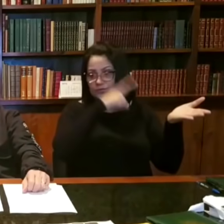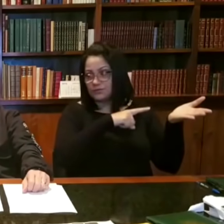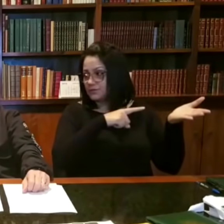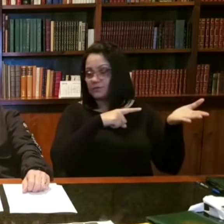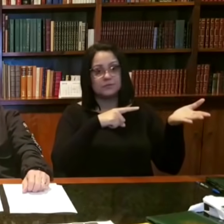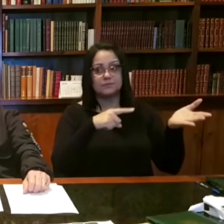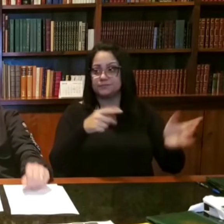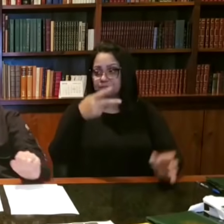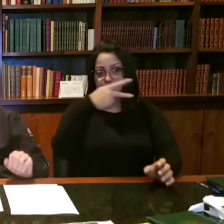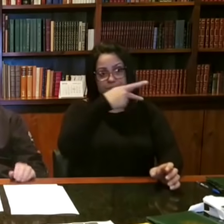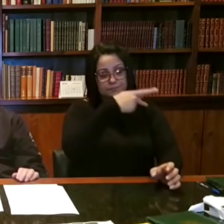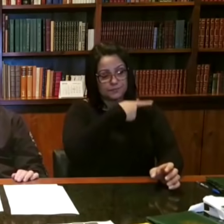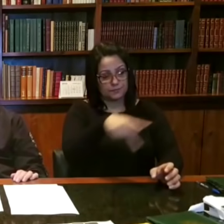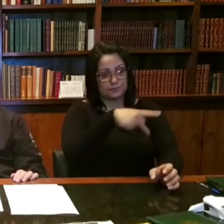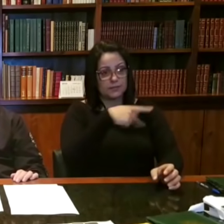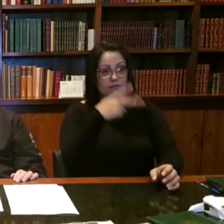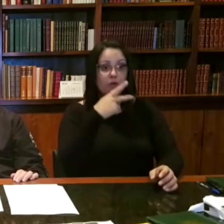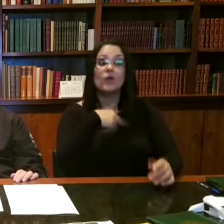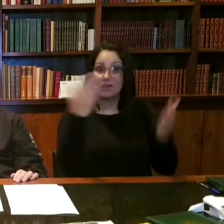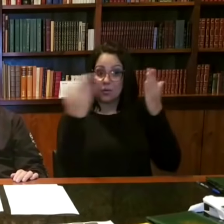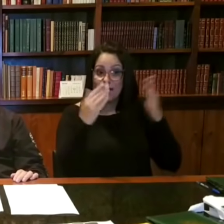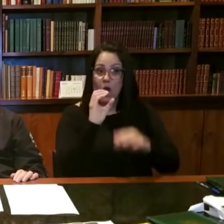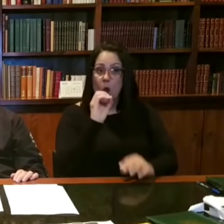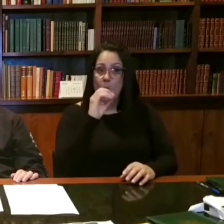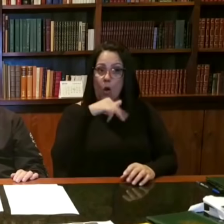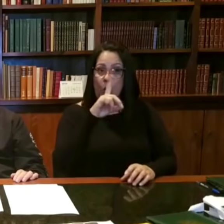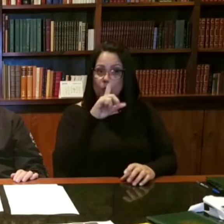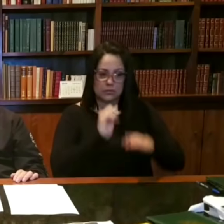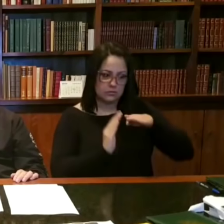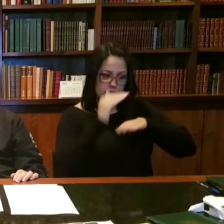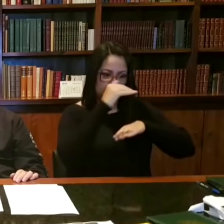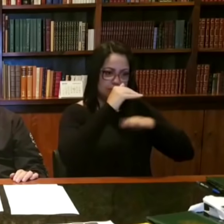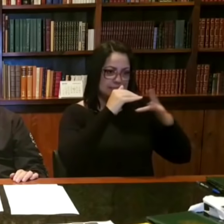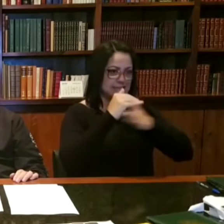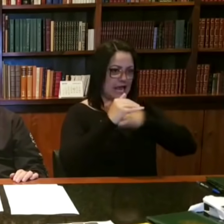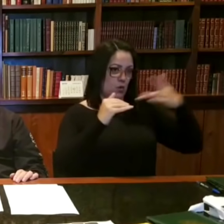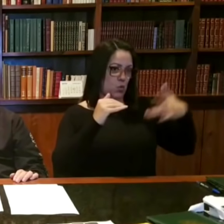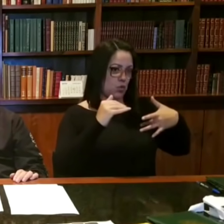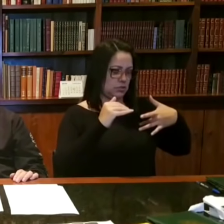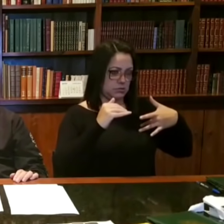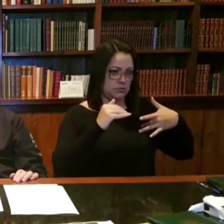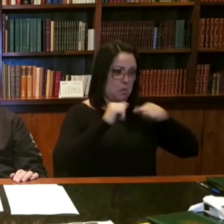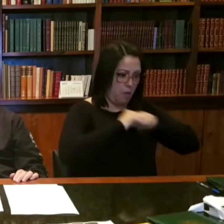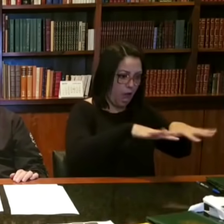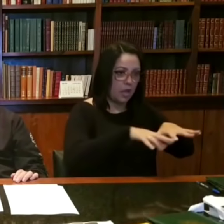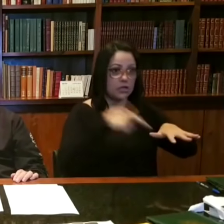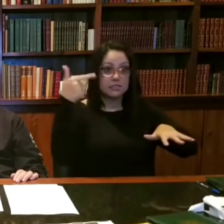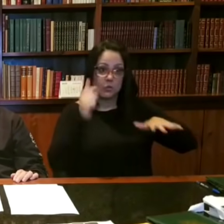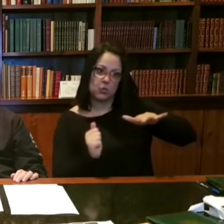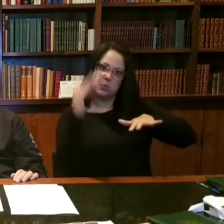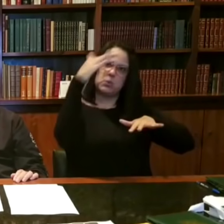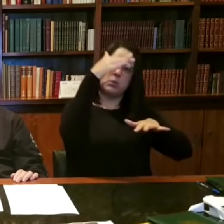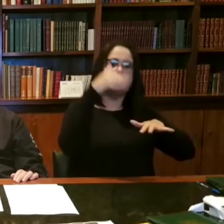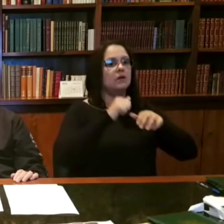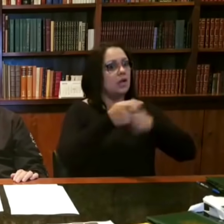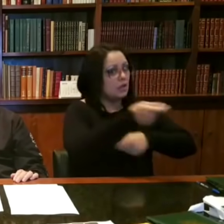foi... quando ele disse, olha, tem duas ondas, a primeira é da saúde, bateu na gente, depois vem a da economia. Ele chamou atenção para isso.